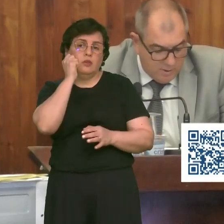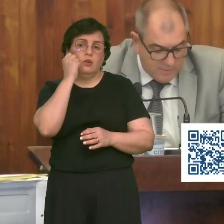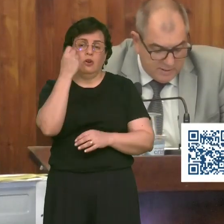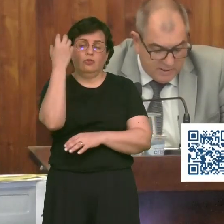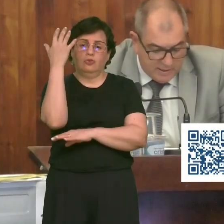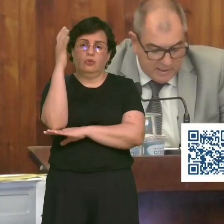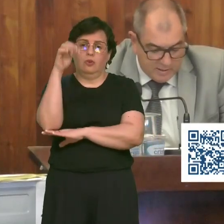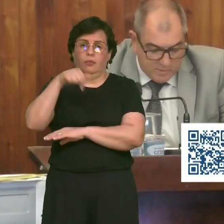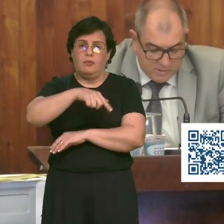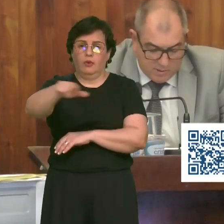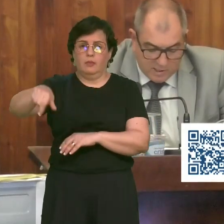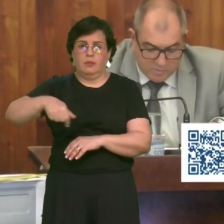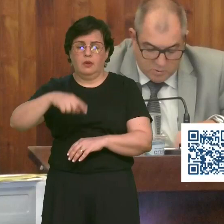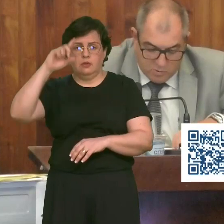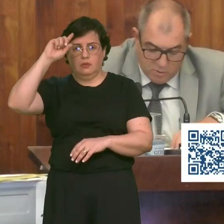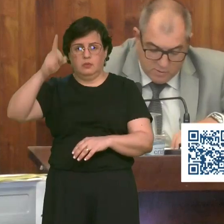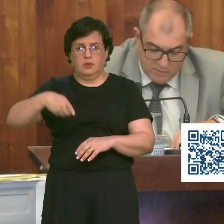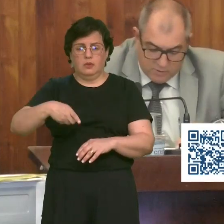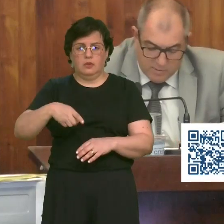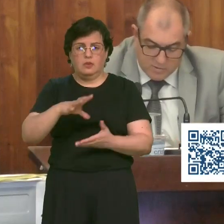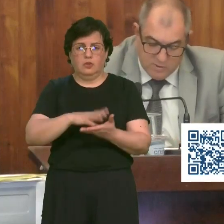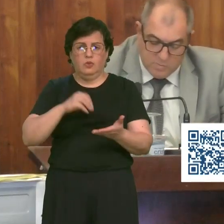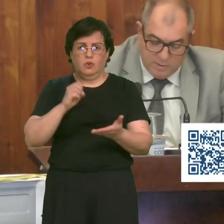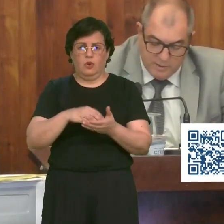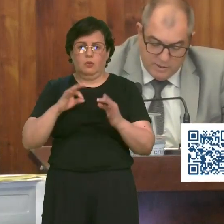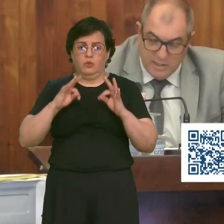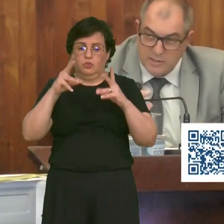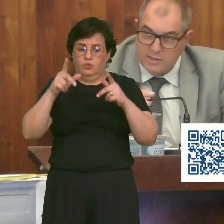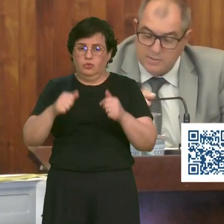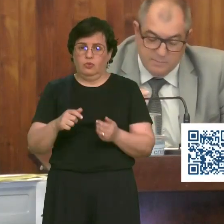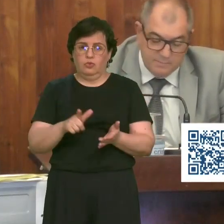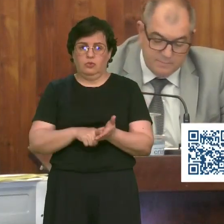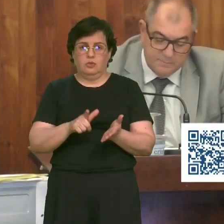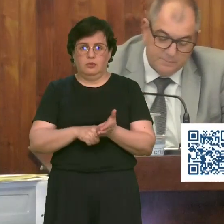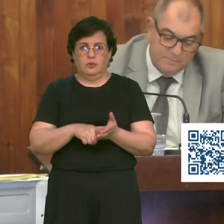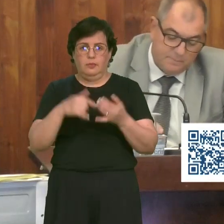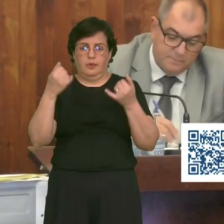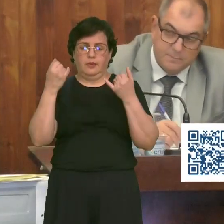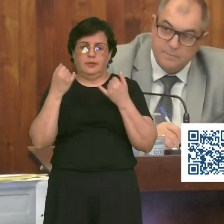de leis próprias integrais as mencionadas protocolos e informações pertinentes